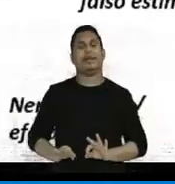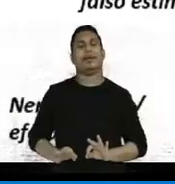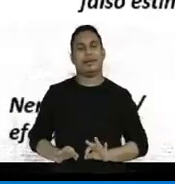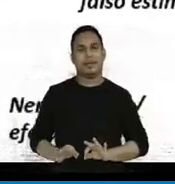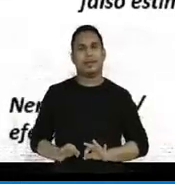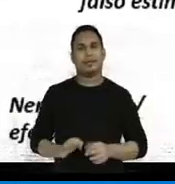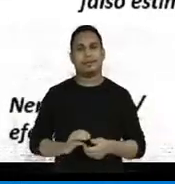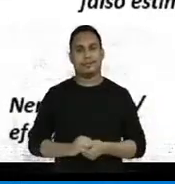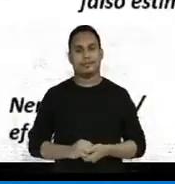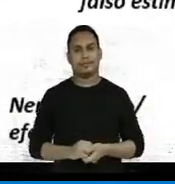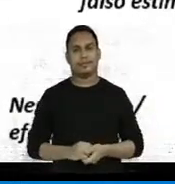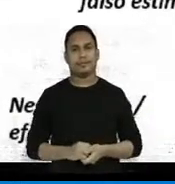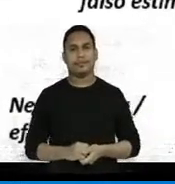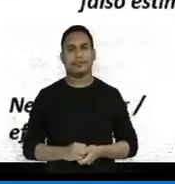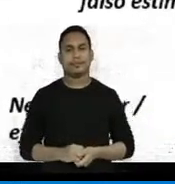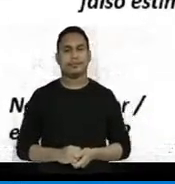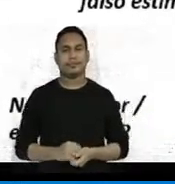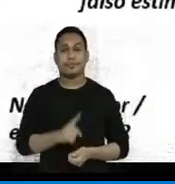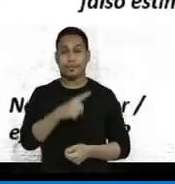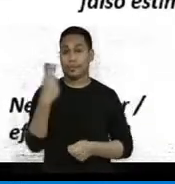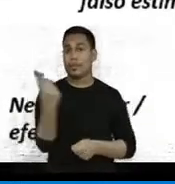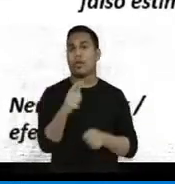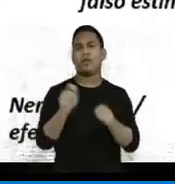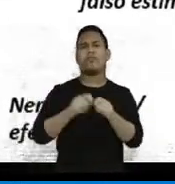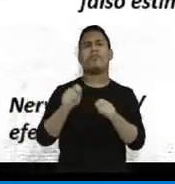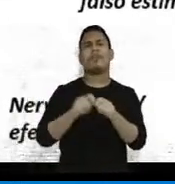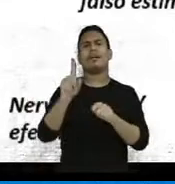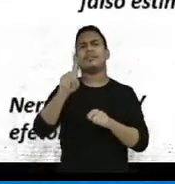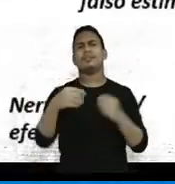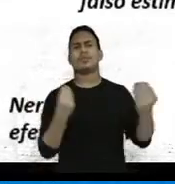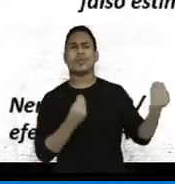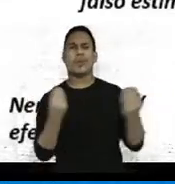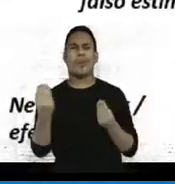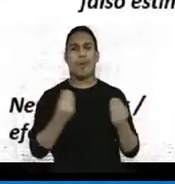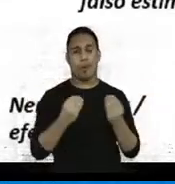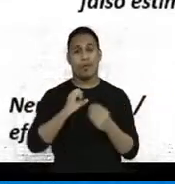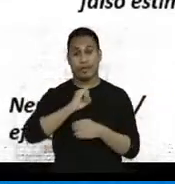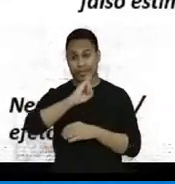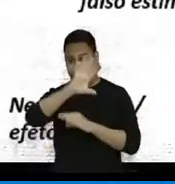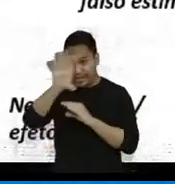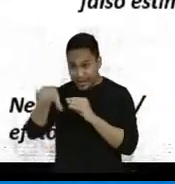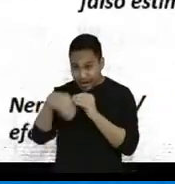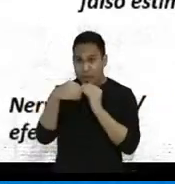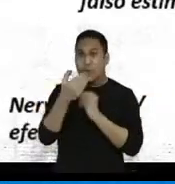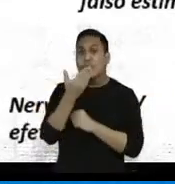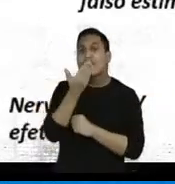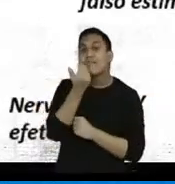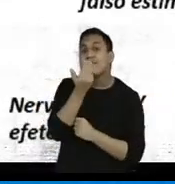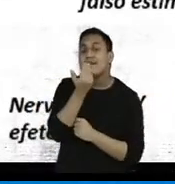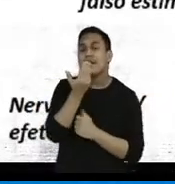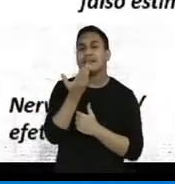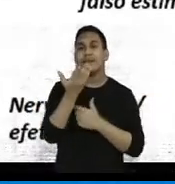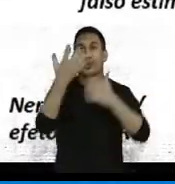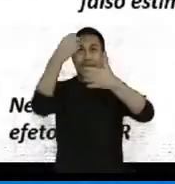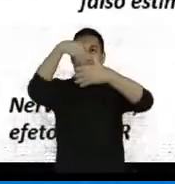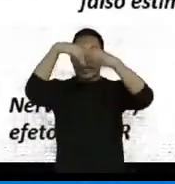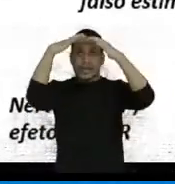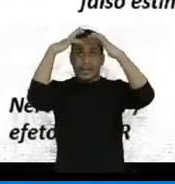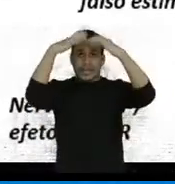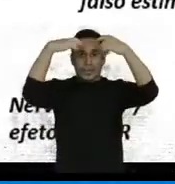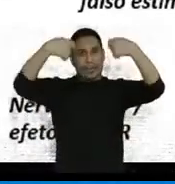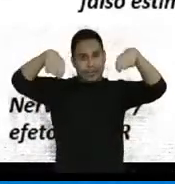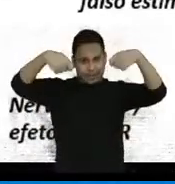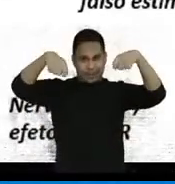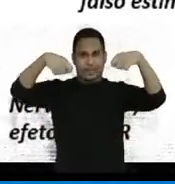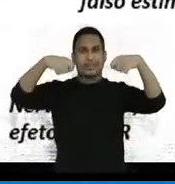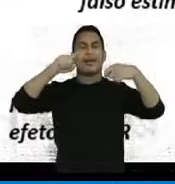isso aumentando determinadas substâncias que o nosso sistema nervoso precisa ter. Uma delas é a serotonina,